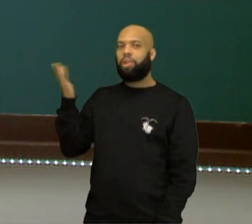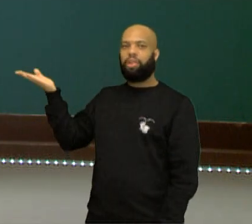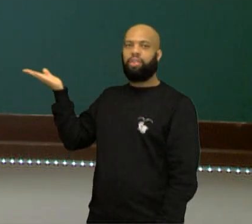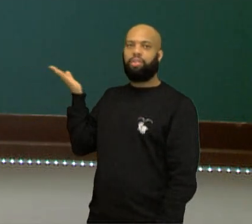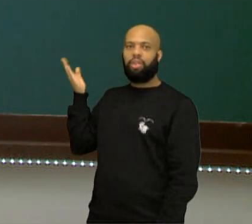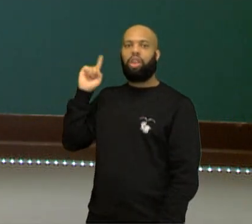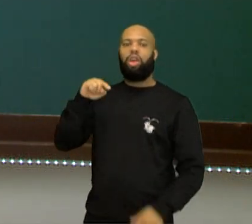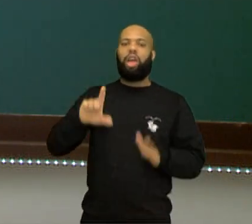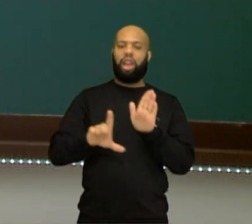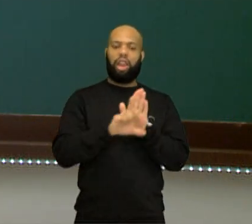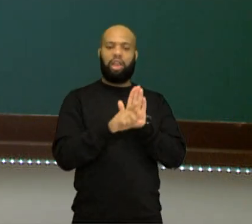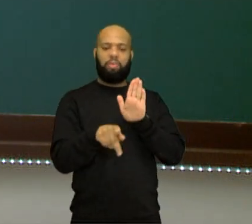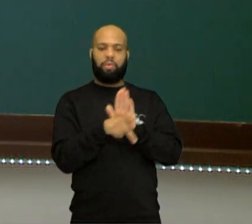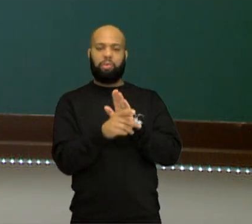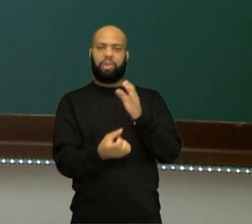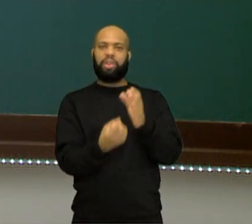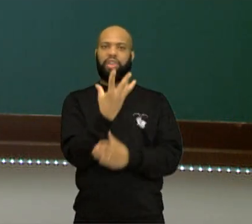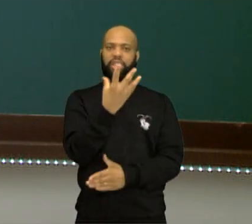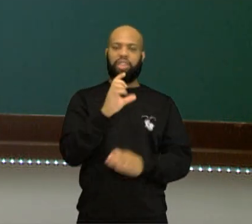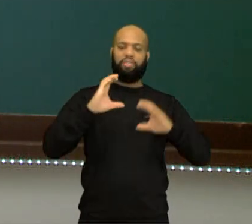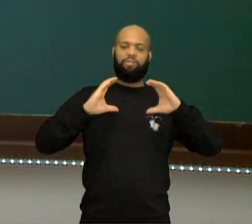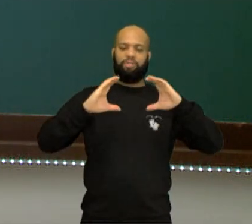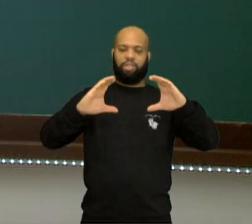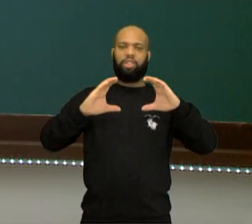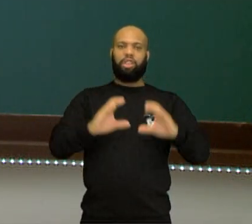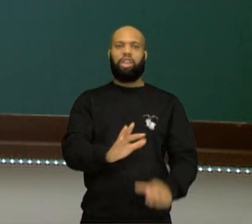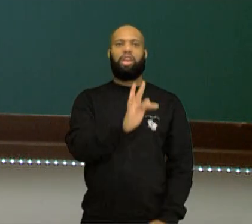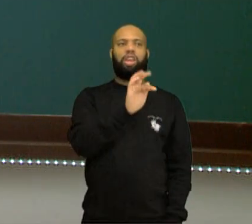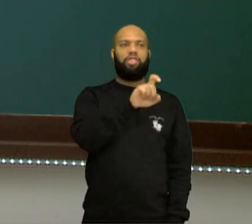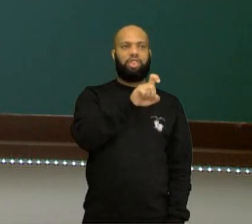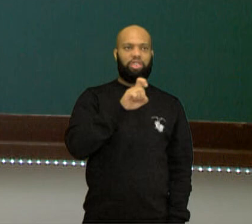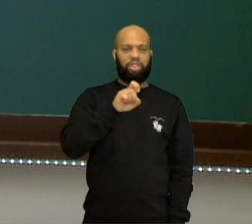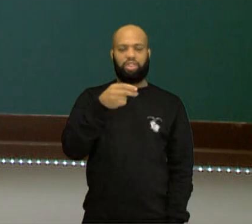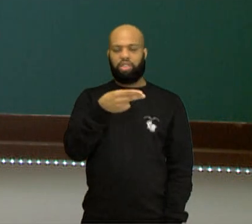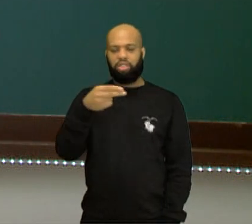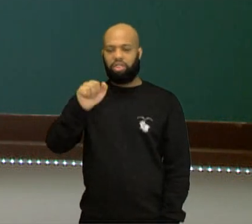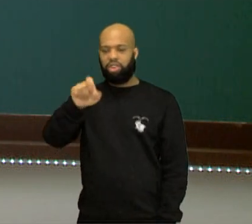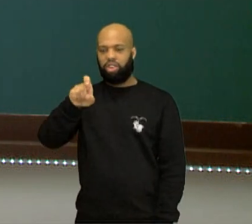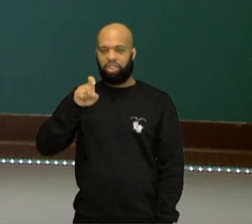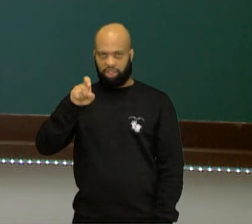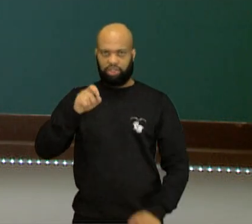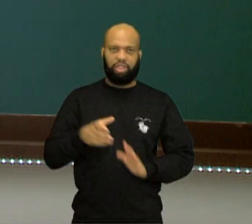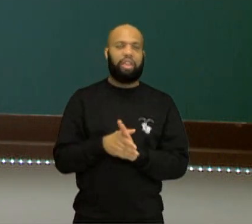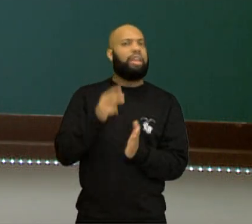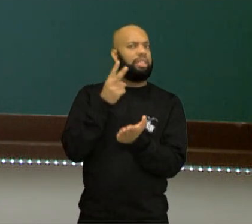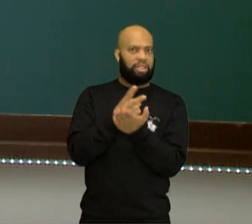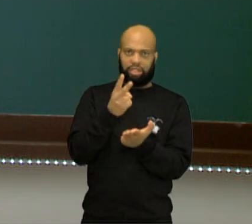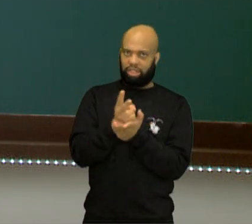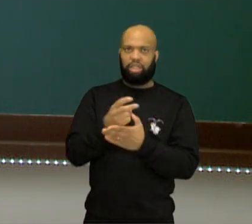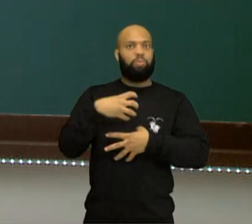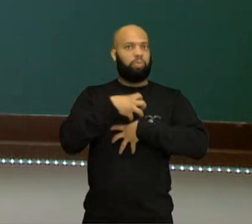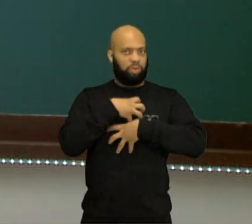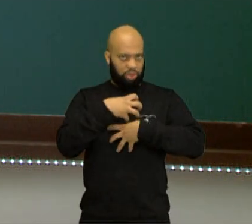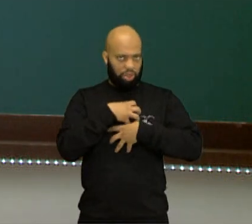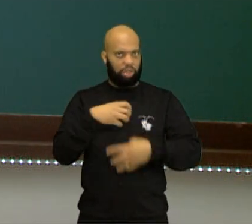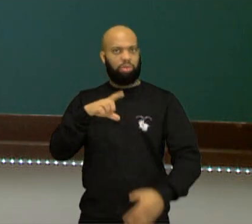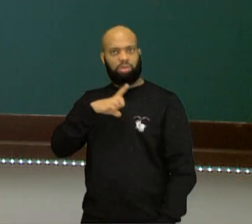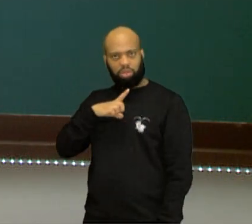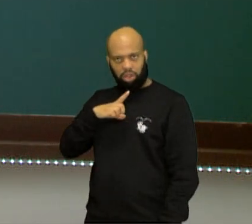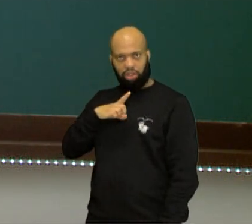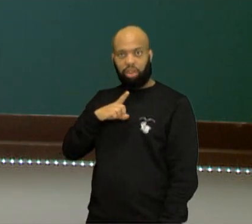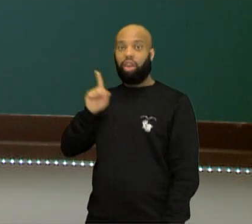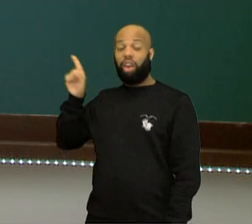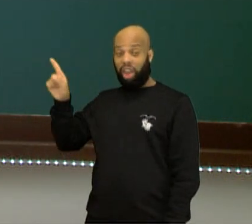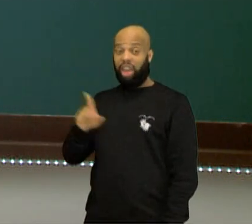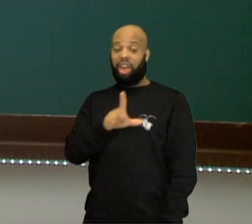de formação da nossa função linear, tem essa carinha. Lembra lá que a gente sempre tem uma lei de formação para uma função? Então, ela vai